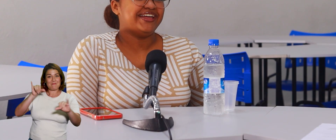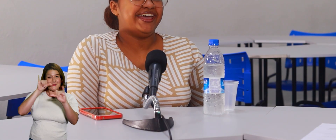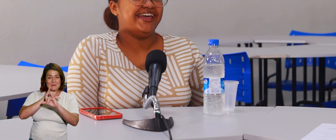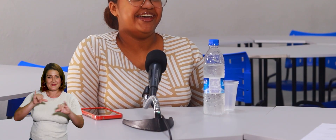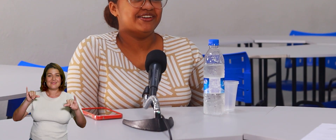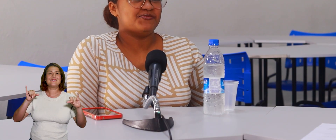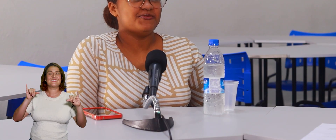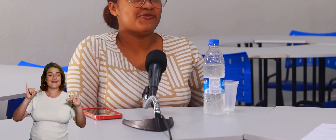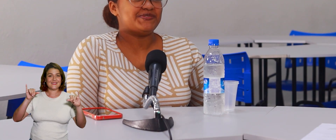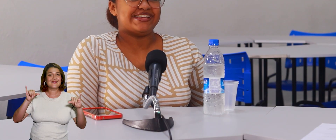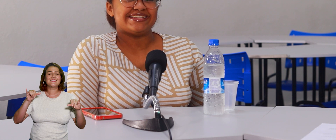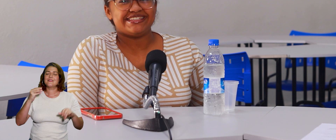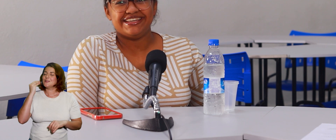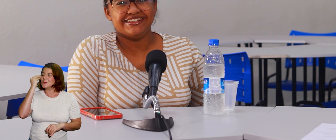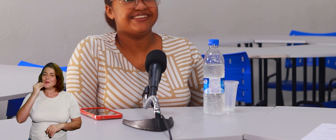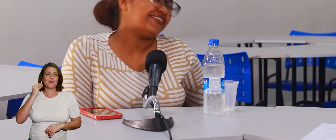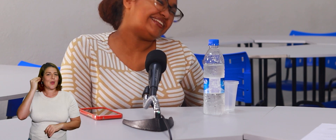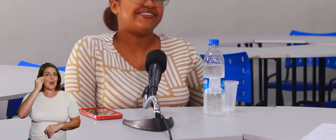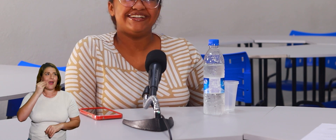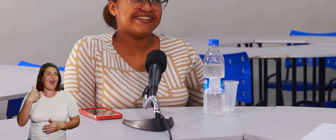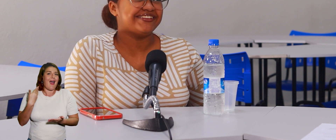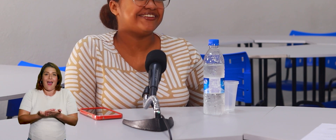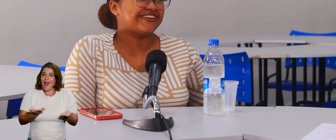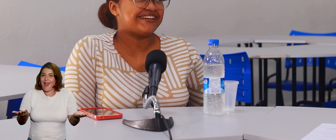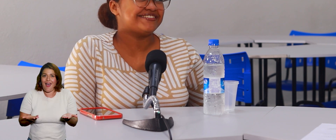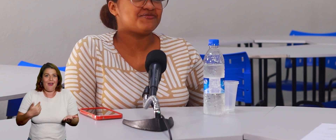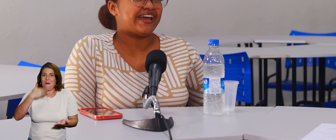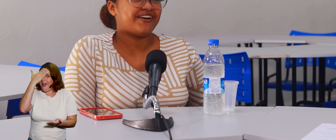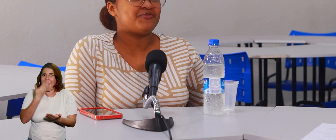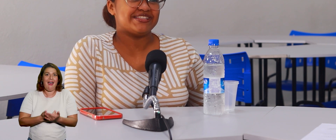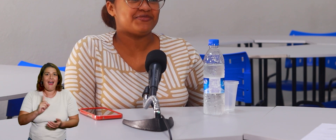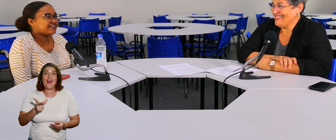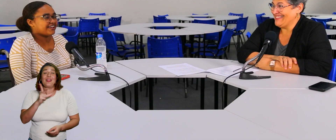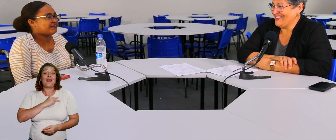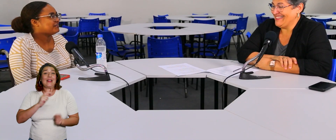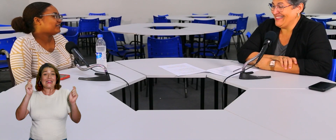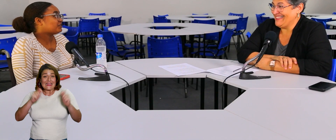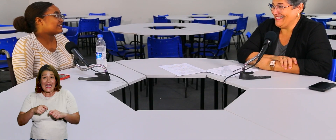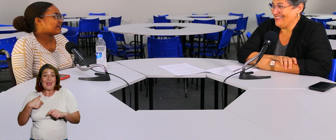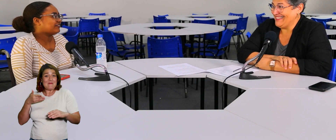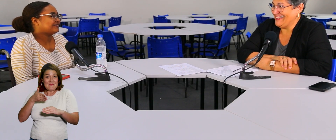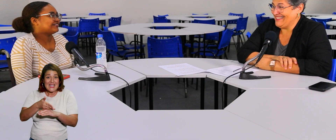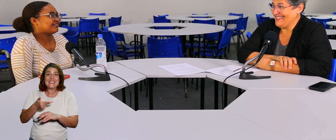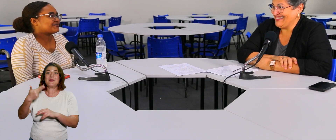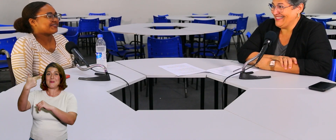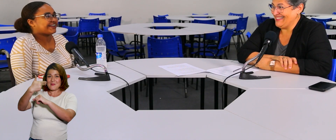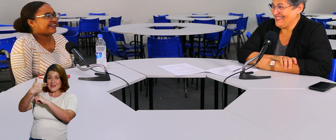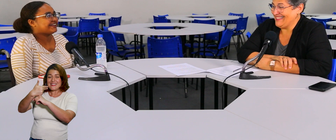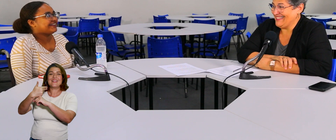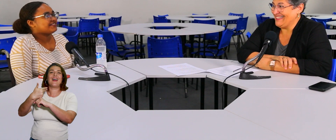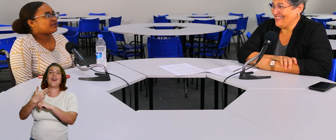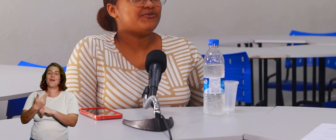comercial. Foi uma experiência, assim... Até hoje, eu não acredito, tipo, caraca, eu participei real no comercial, não